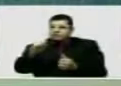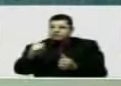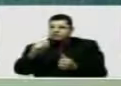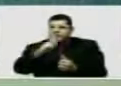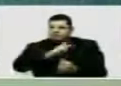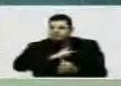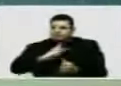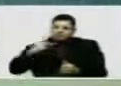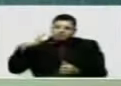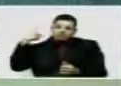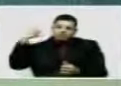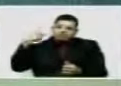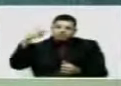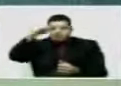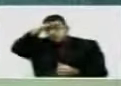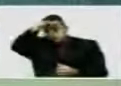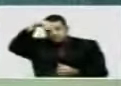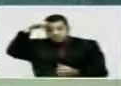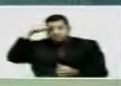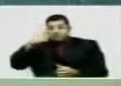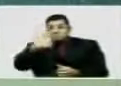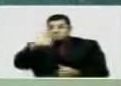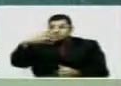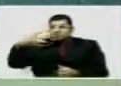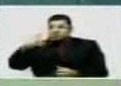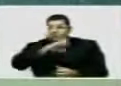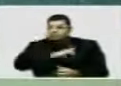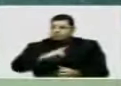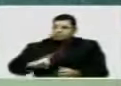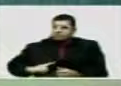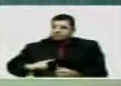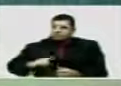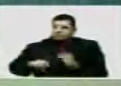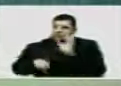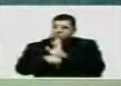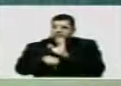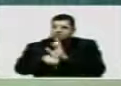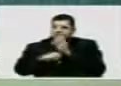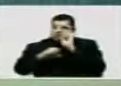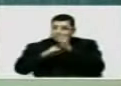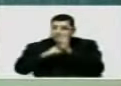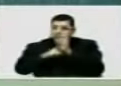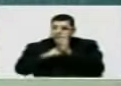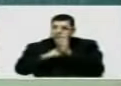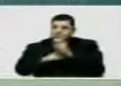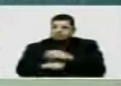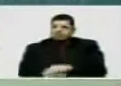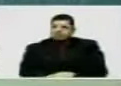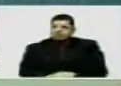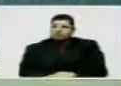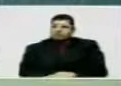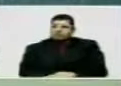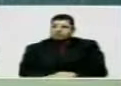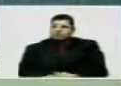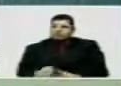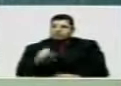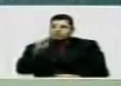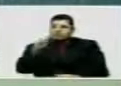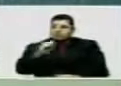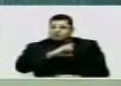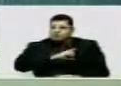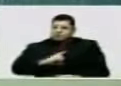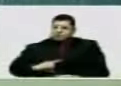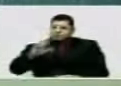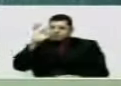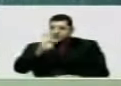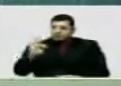38 vereadores de Manaus, dos 24 deputados estaduais da Assembleia Legislativa do Amazonas, dos 8